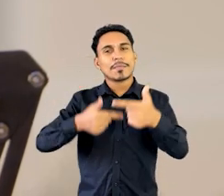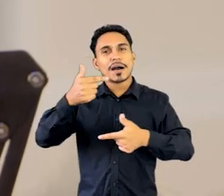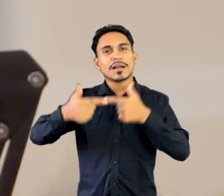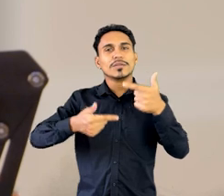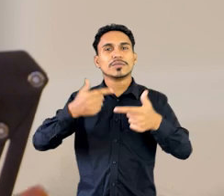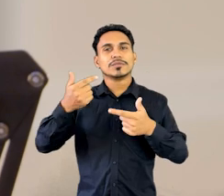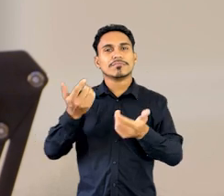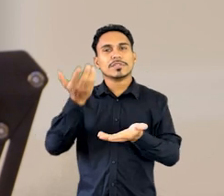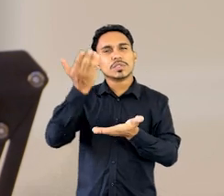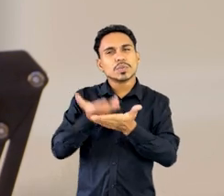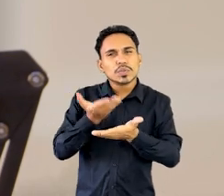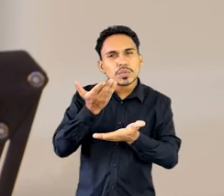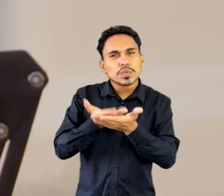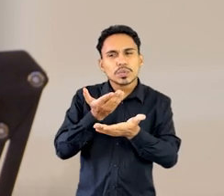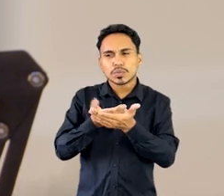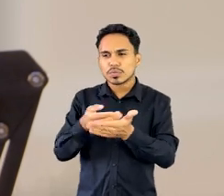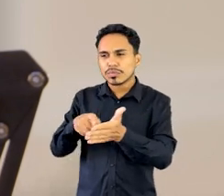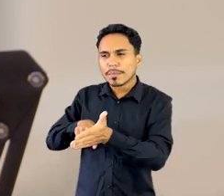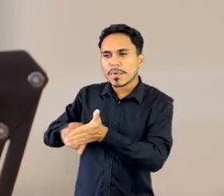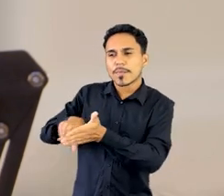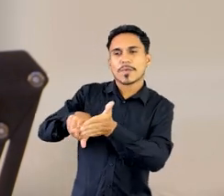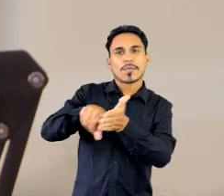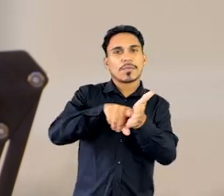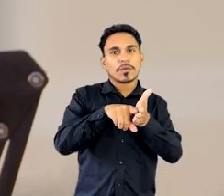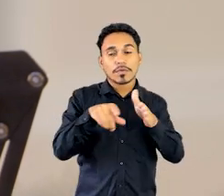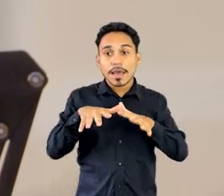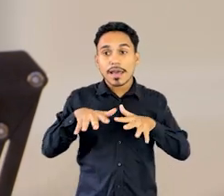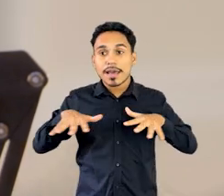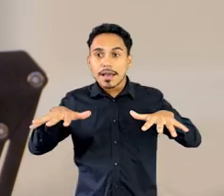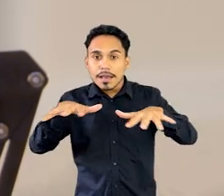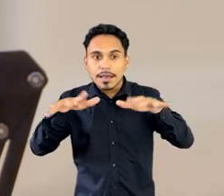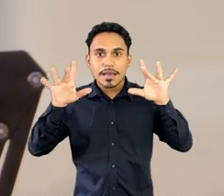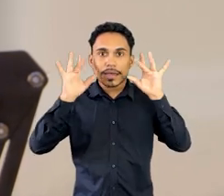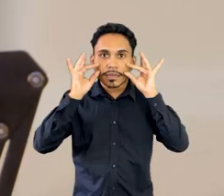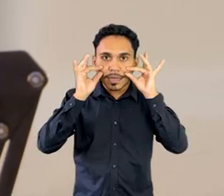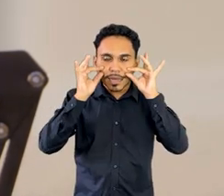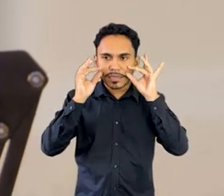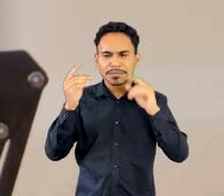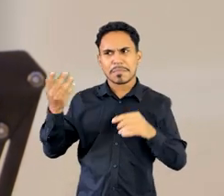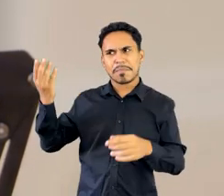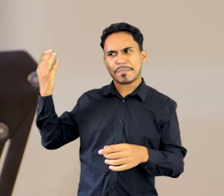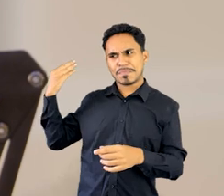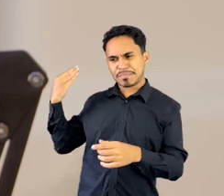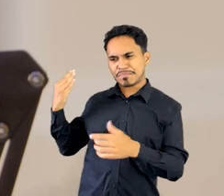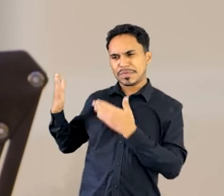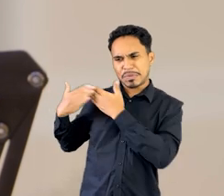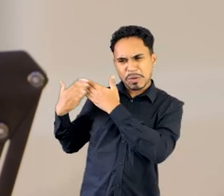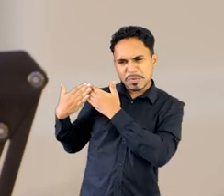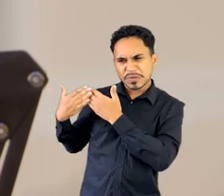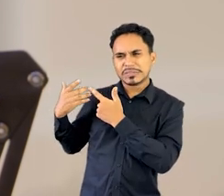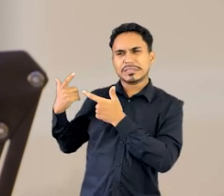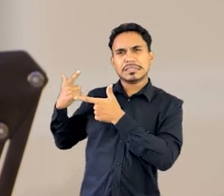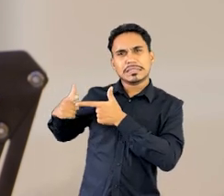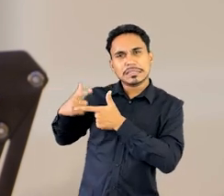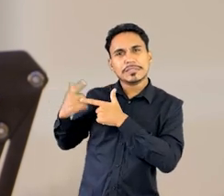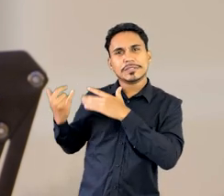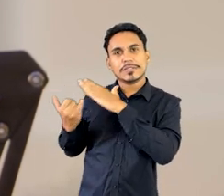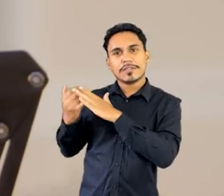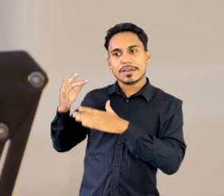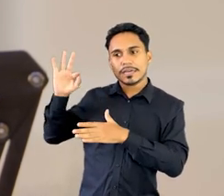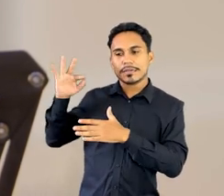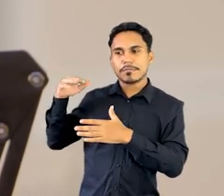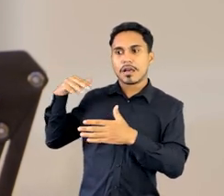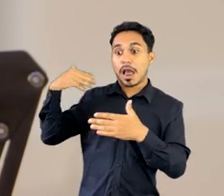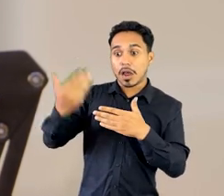em um estudo contínuo de realidades que hoje é uma Amanhã é outra então é um